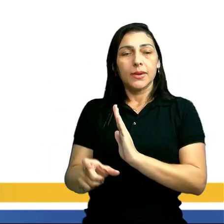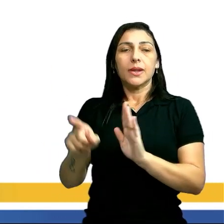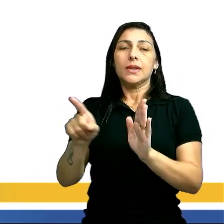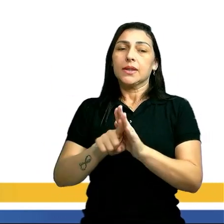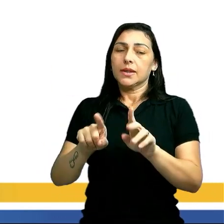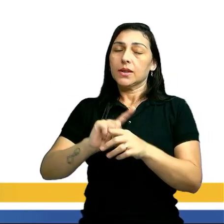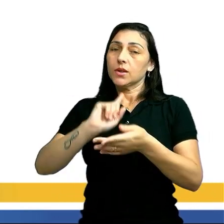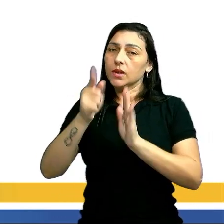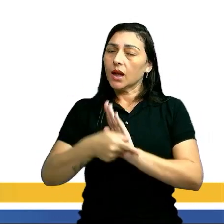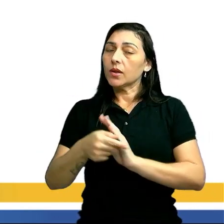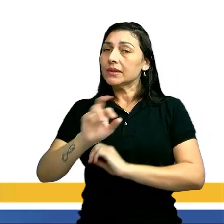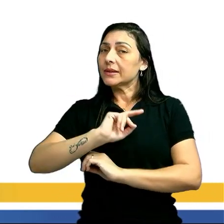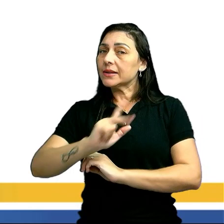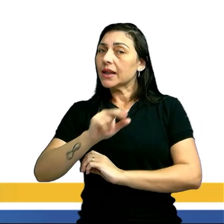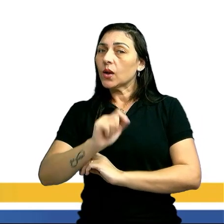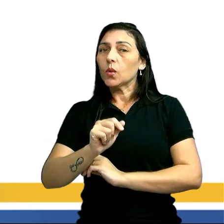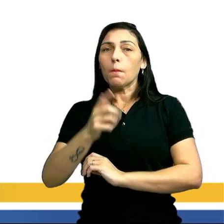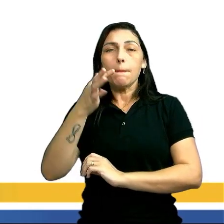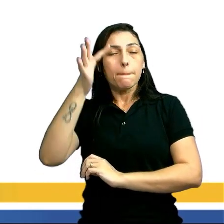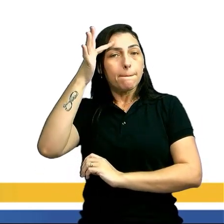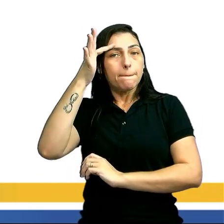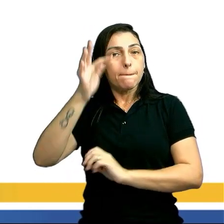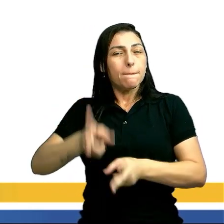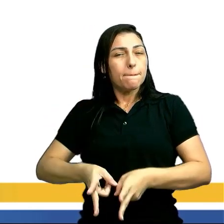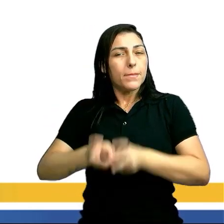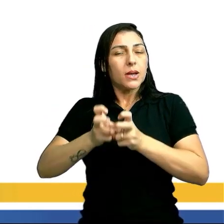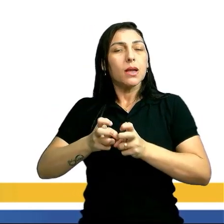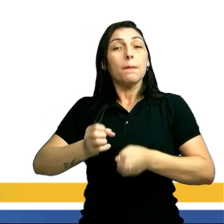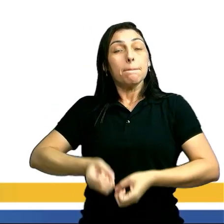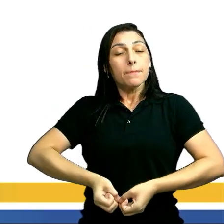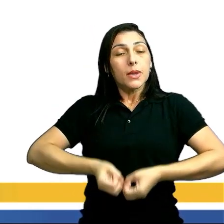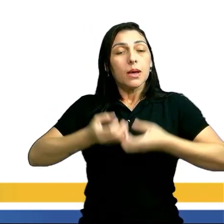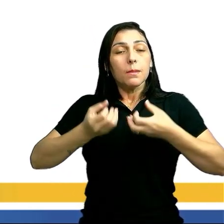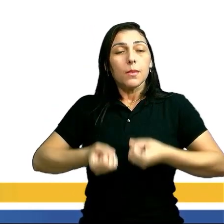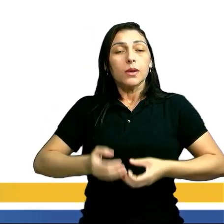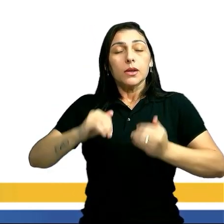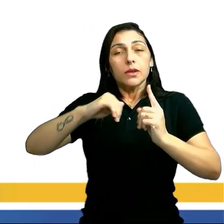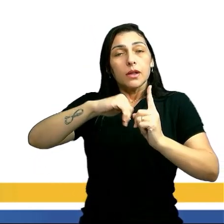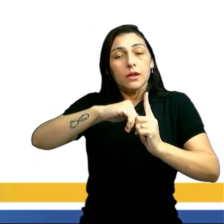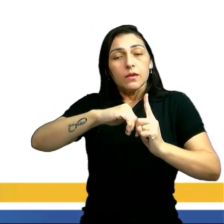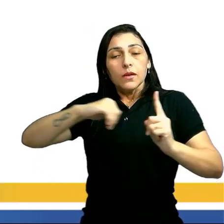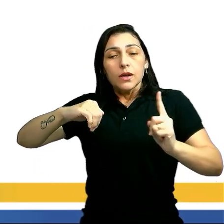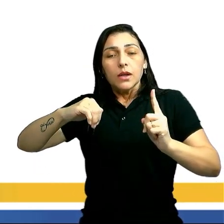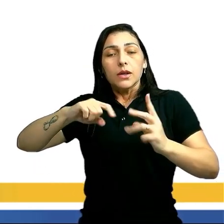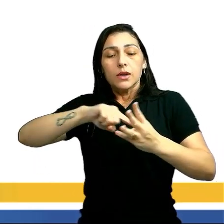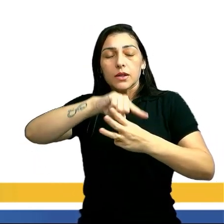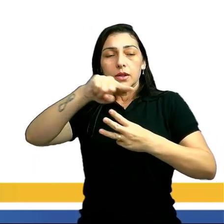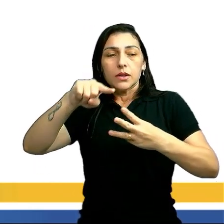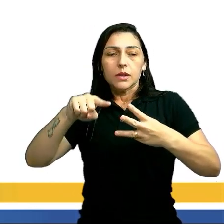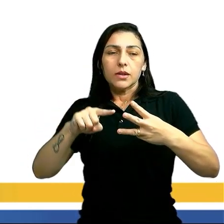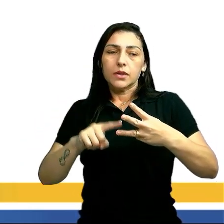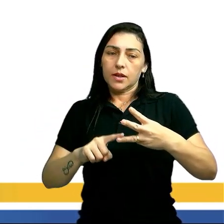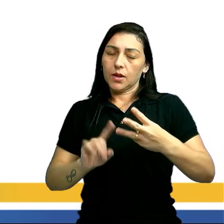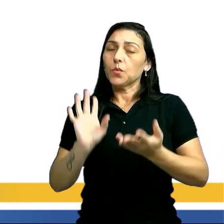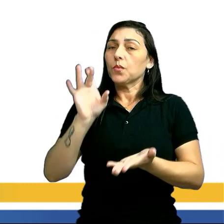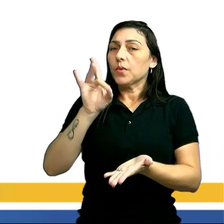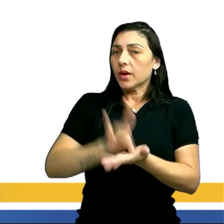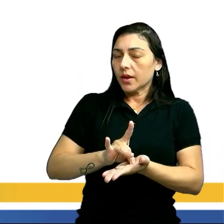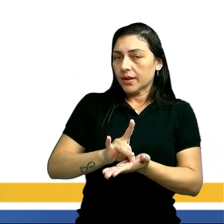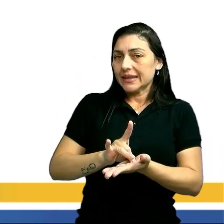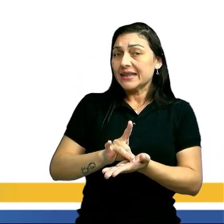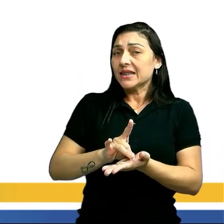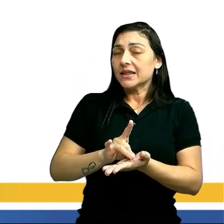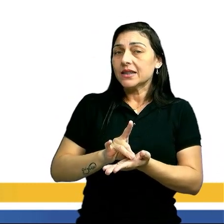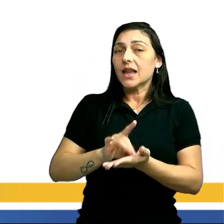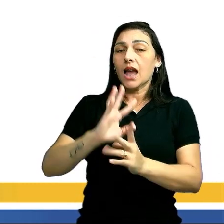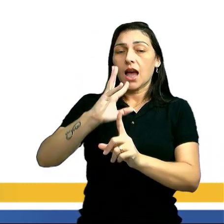desse gênero, não se dá conta de que a poesia está afastando em 3 graus do real.